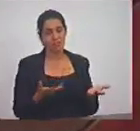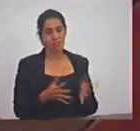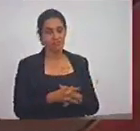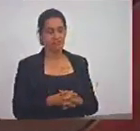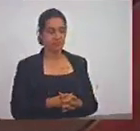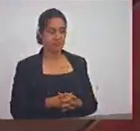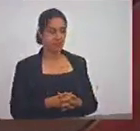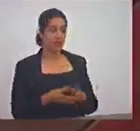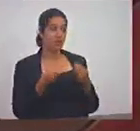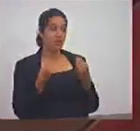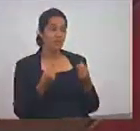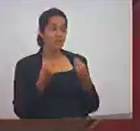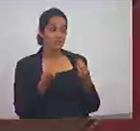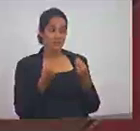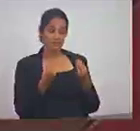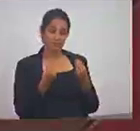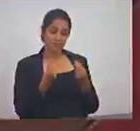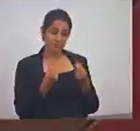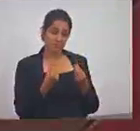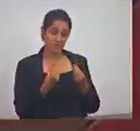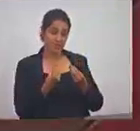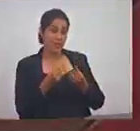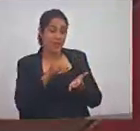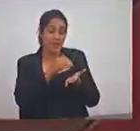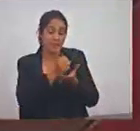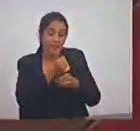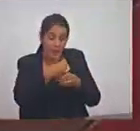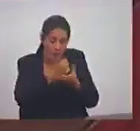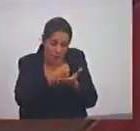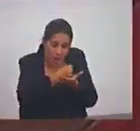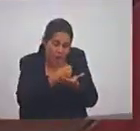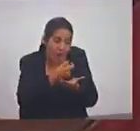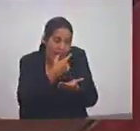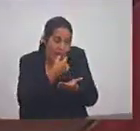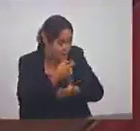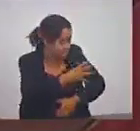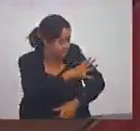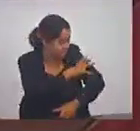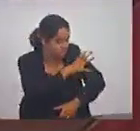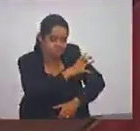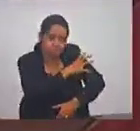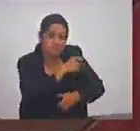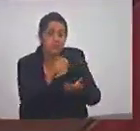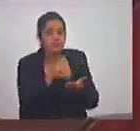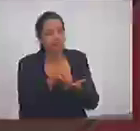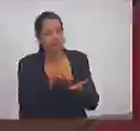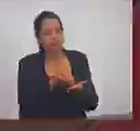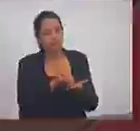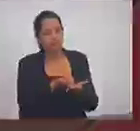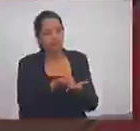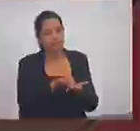graça. Remédio de pressão faltando nos postinhos de saúde. Mas o mais importante é criar cargo. Eu não farei parte dessa